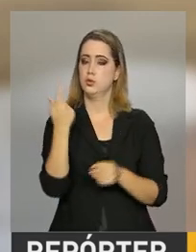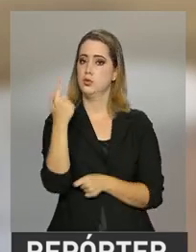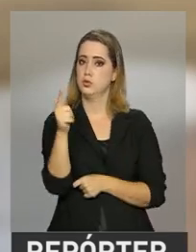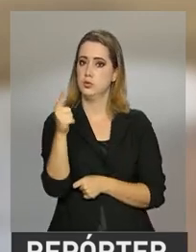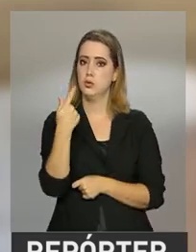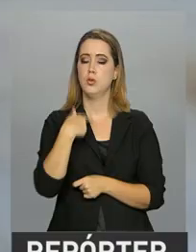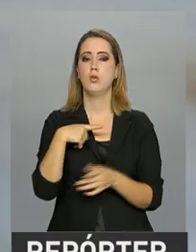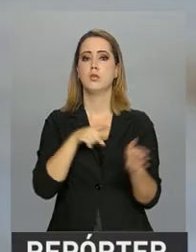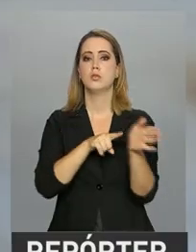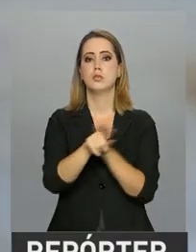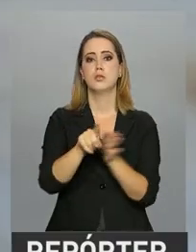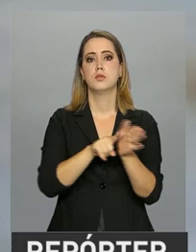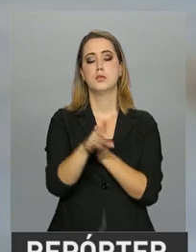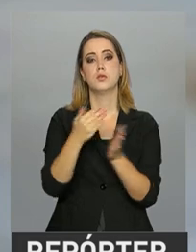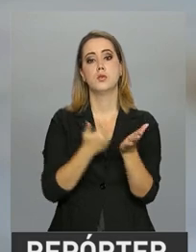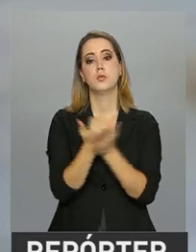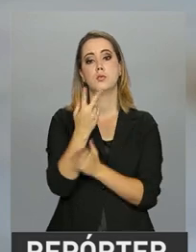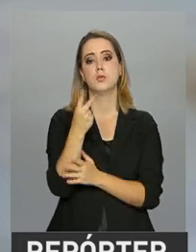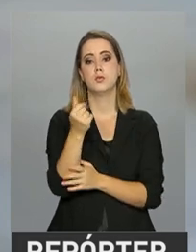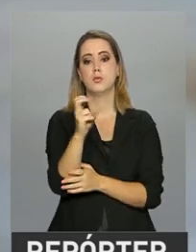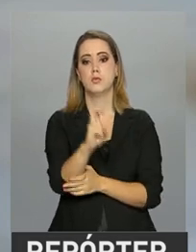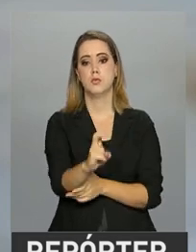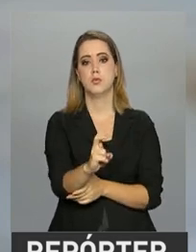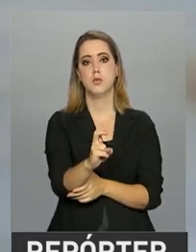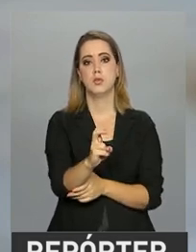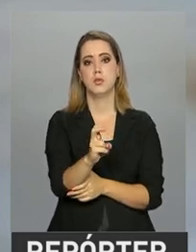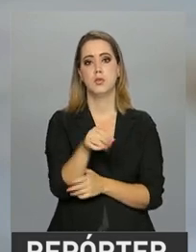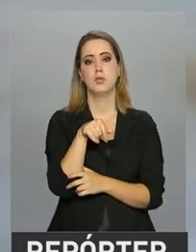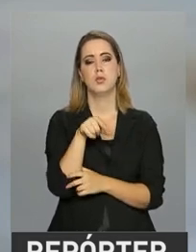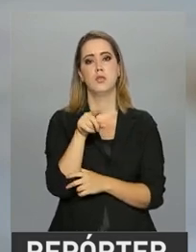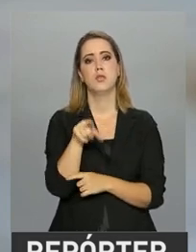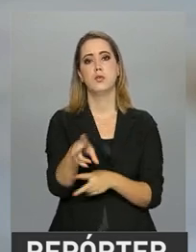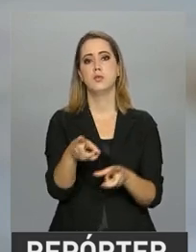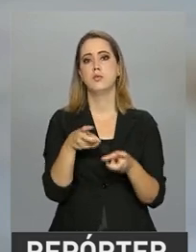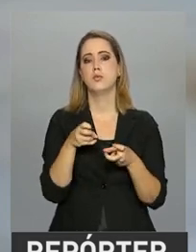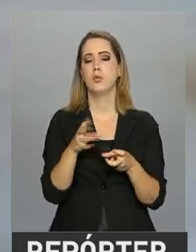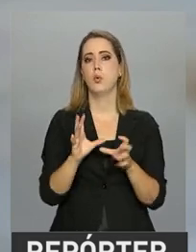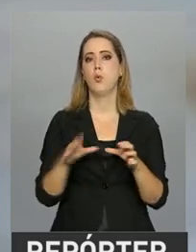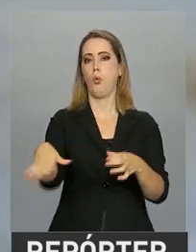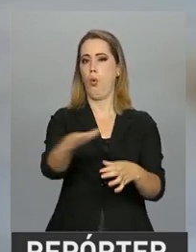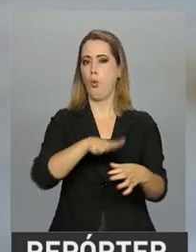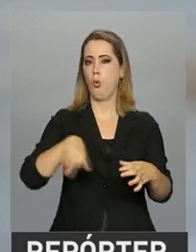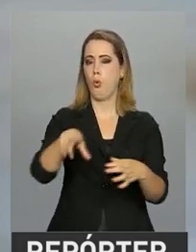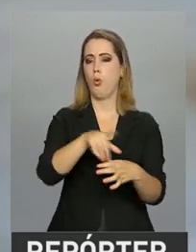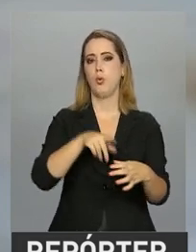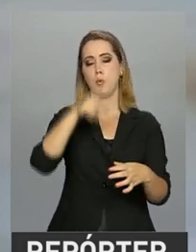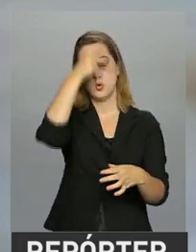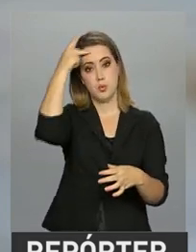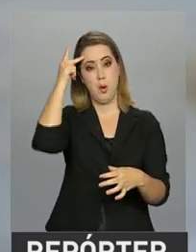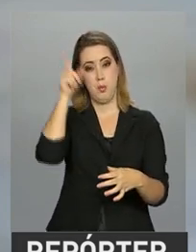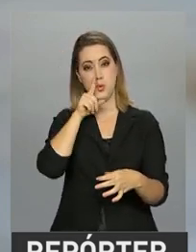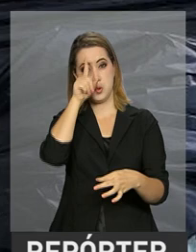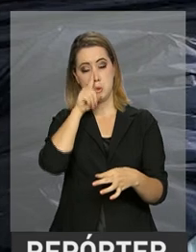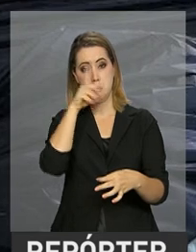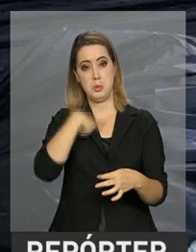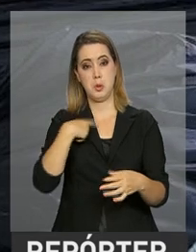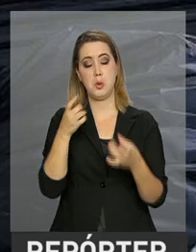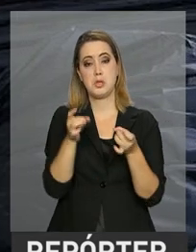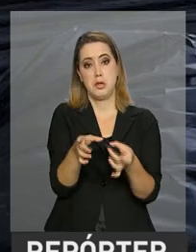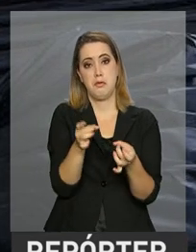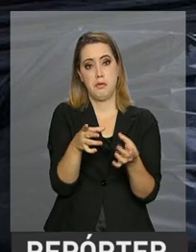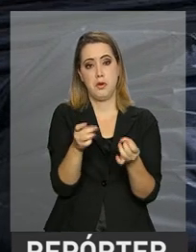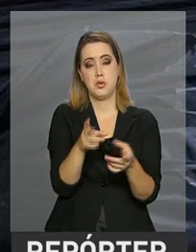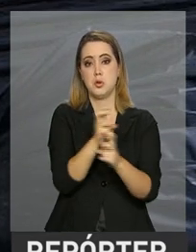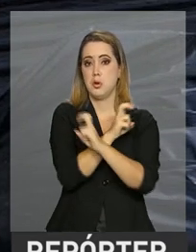Com as investigações que começaram no final de 2015, foi identificado um grupo criminoso que contrabandeava agrotóxicos